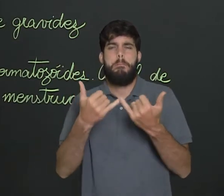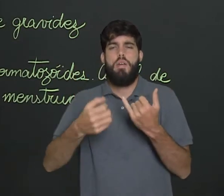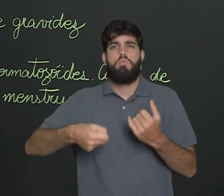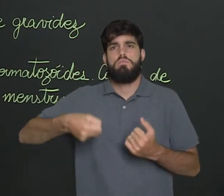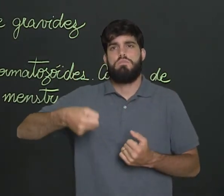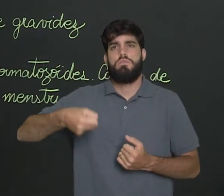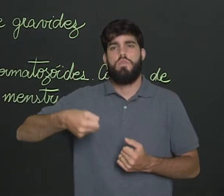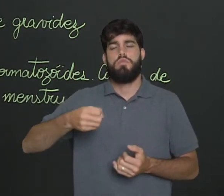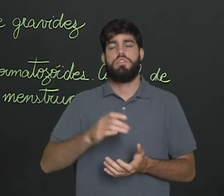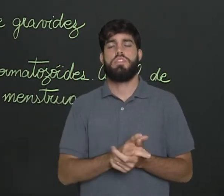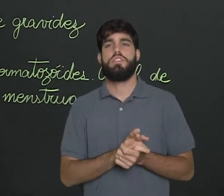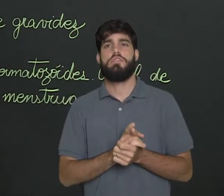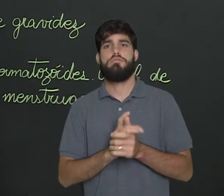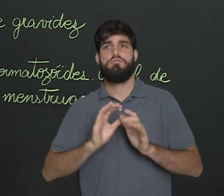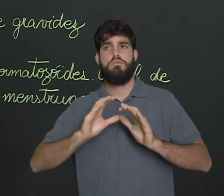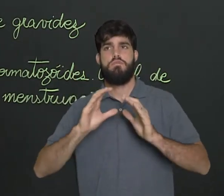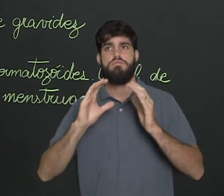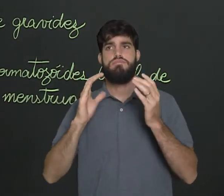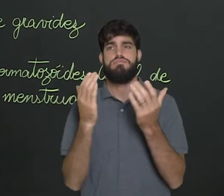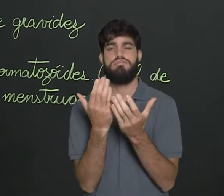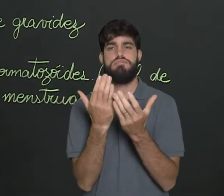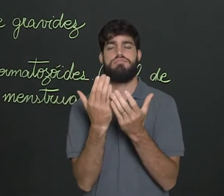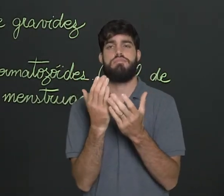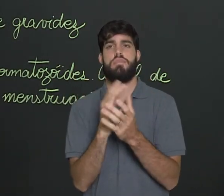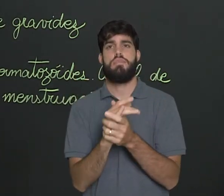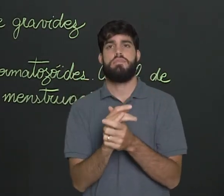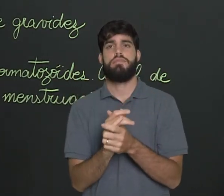bolsa muscular, né, uma pequena bolsa assim com esse